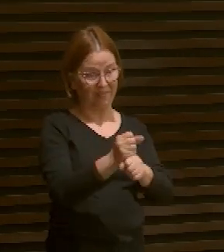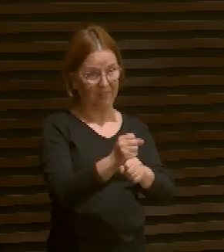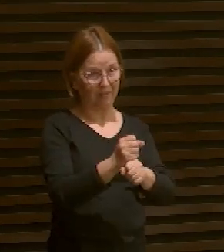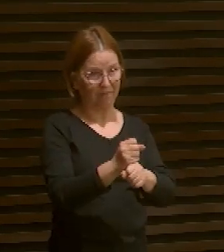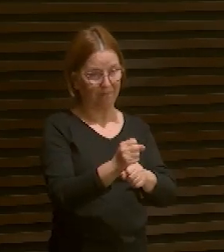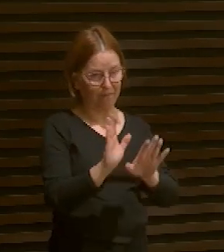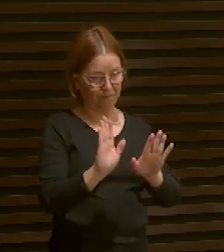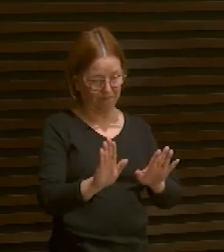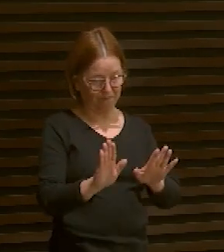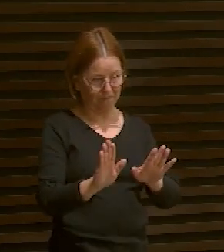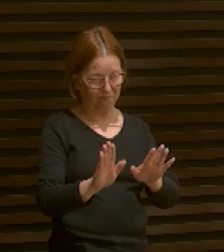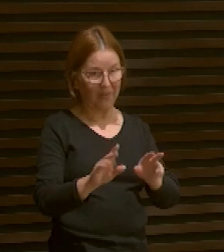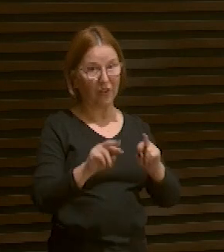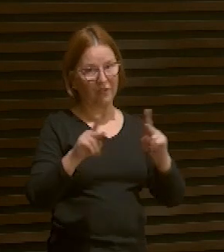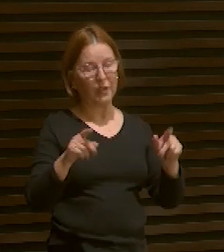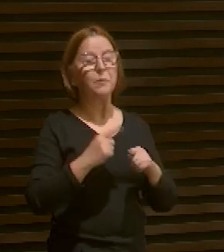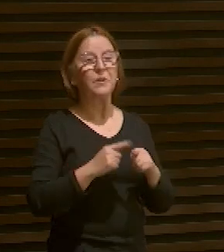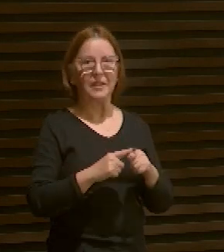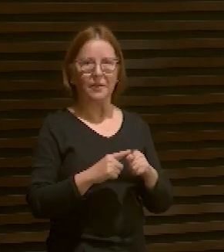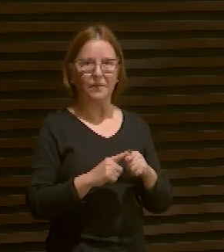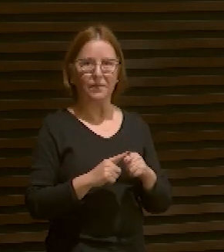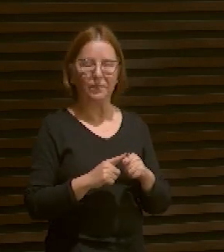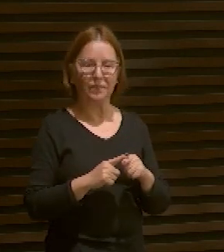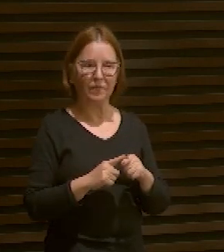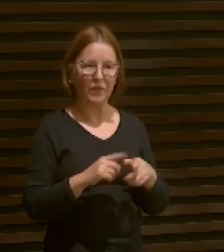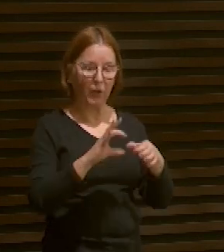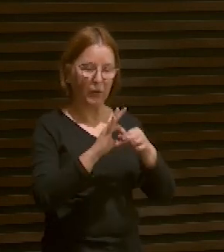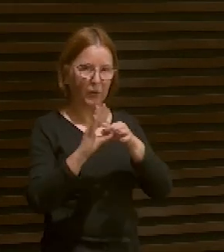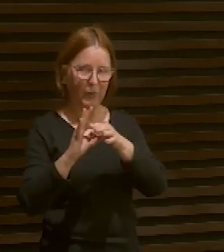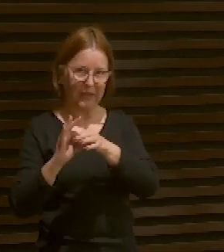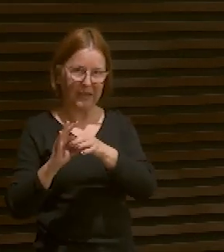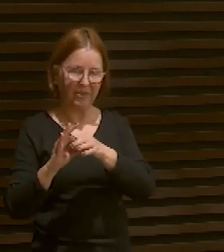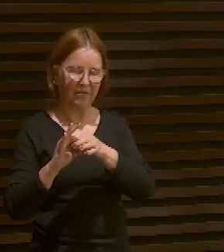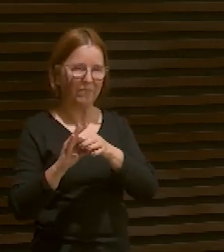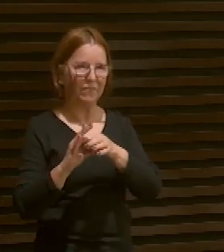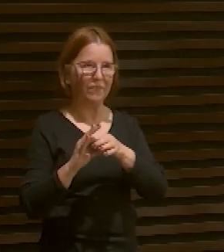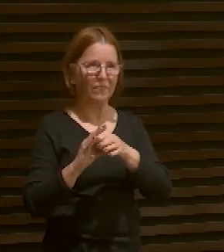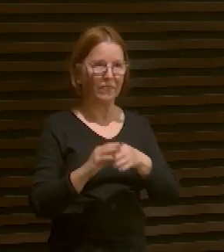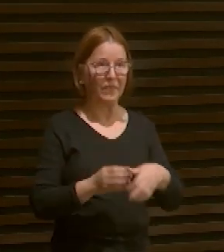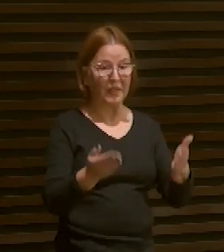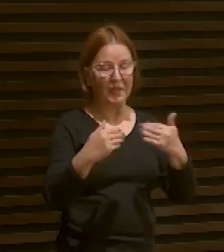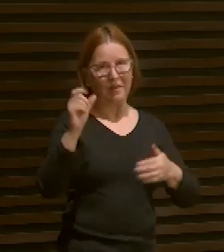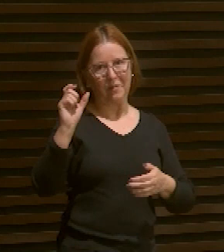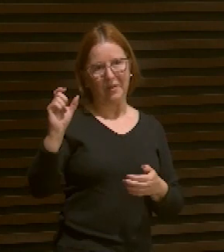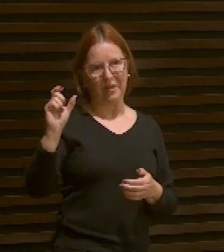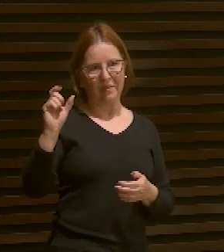é assim que diz o texto. Por quê? Ali no contexto que traz a palavra,